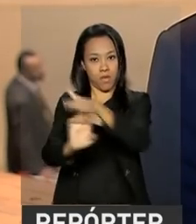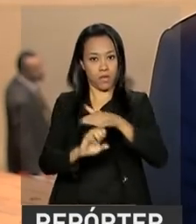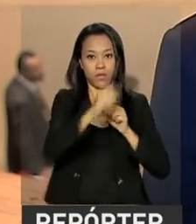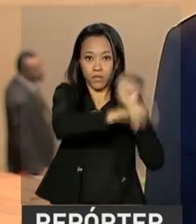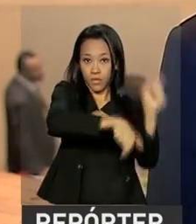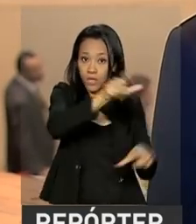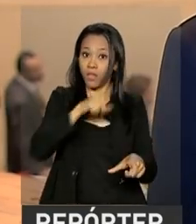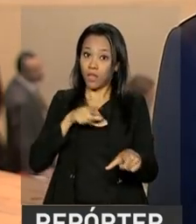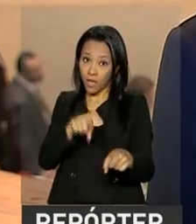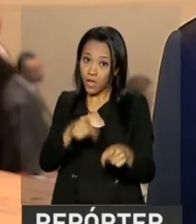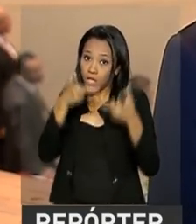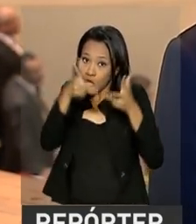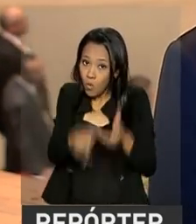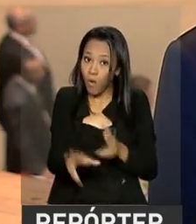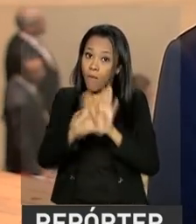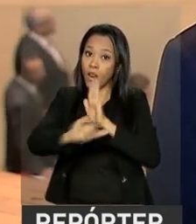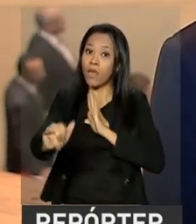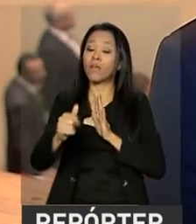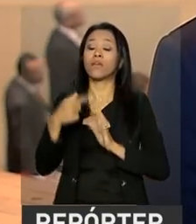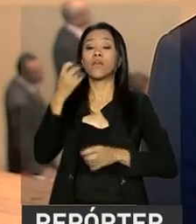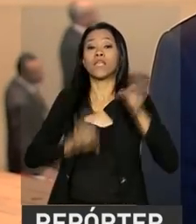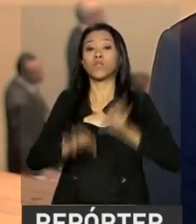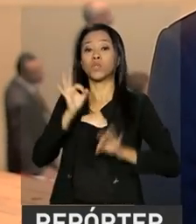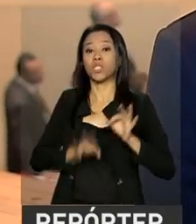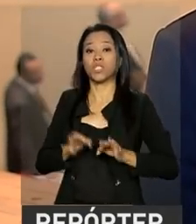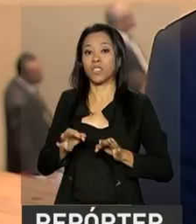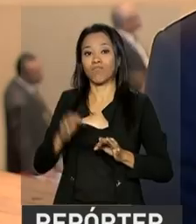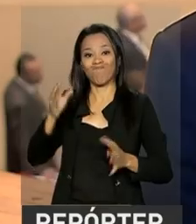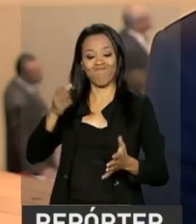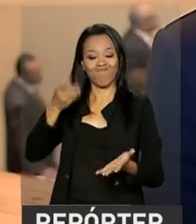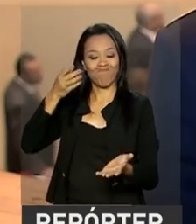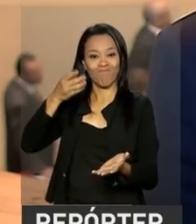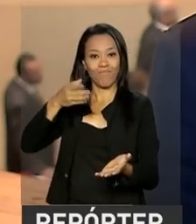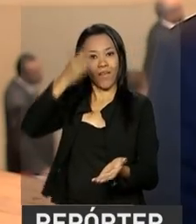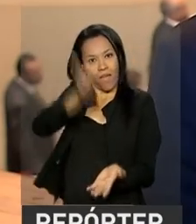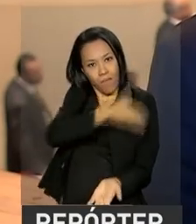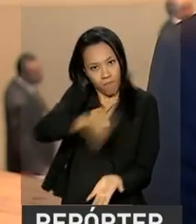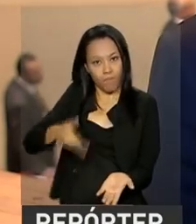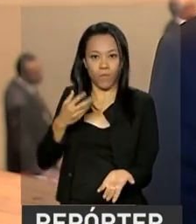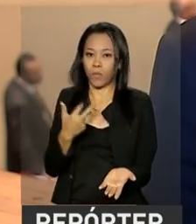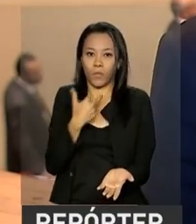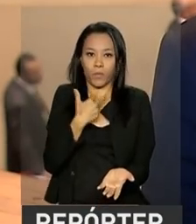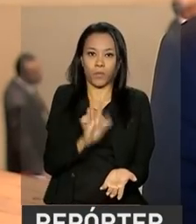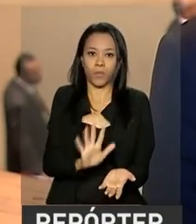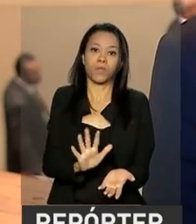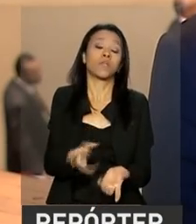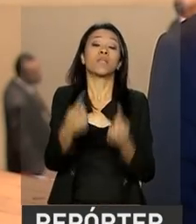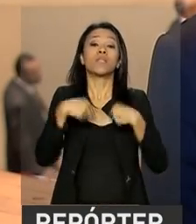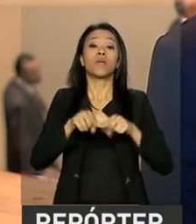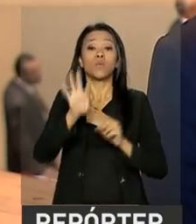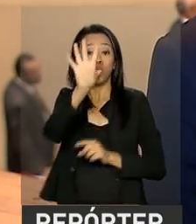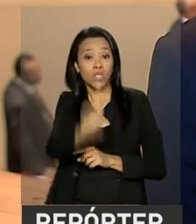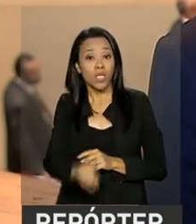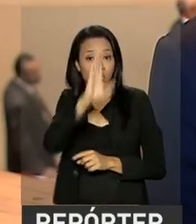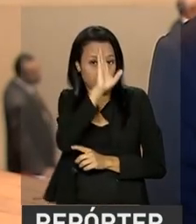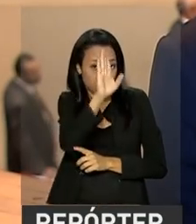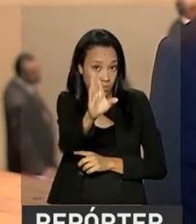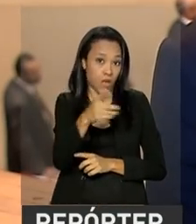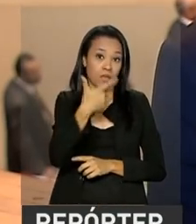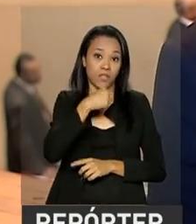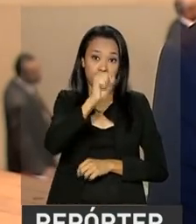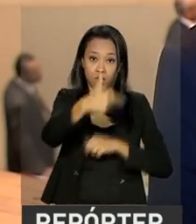e não sejam derrubados na justiça e mesmo com as mudanças na legislação os direitos fundamentais dos trabalhadores